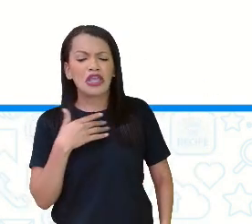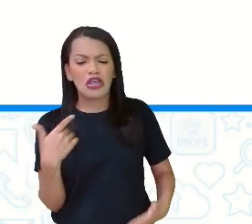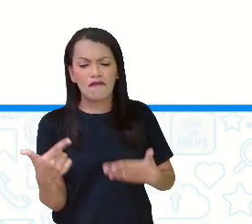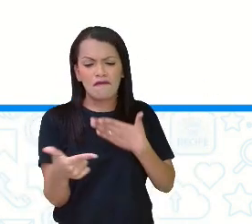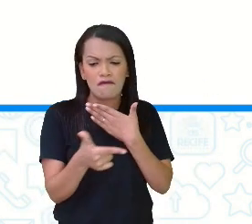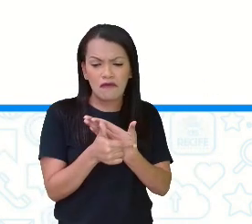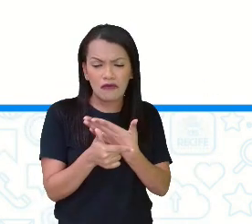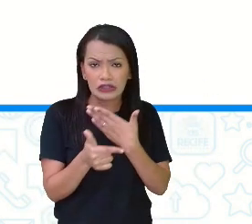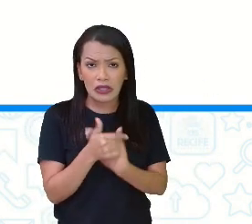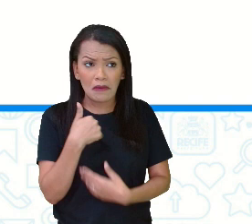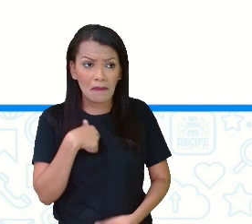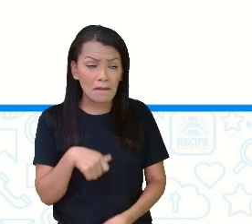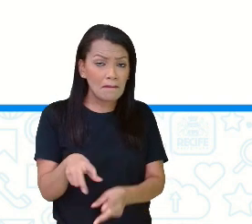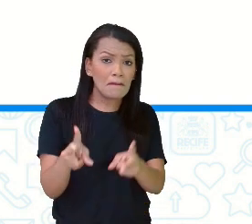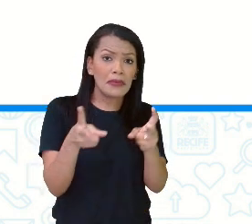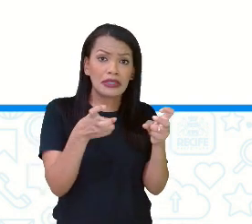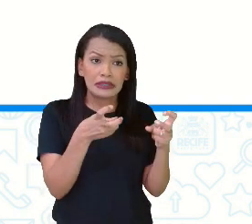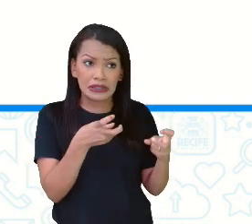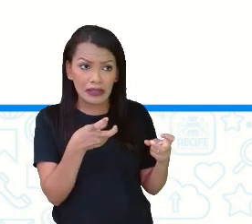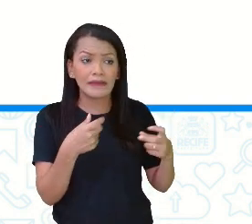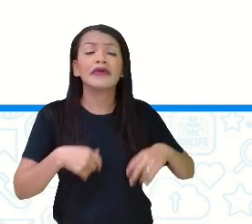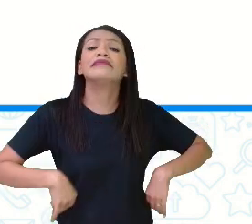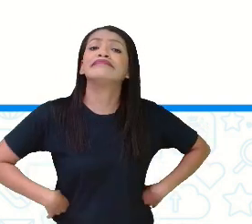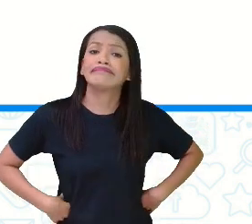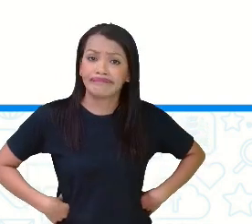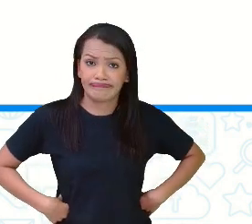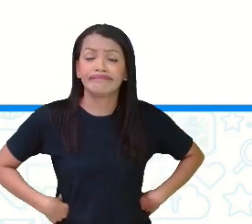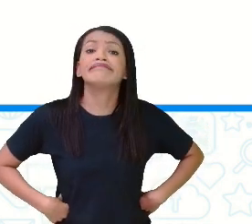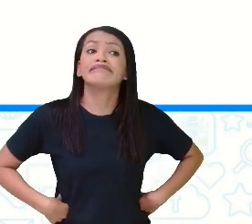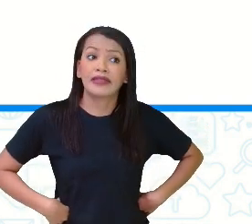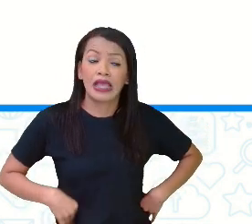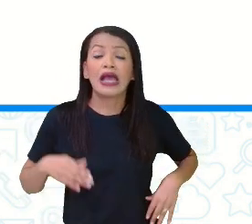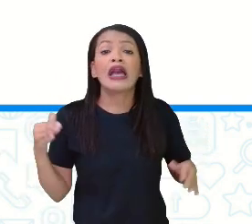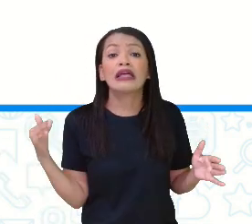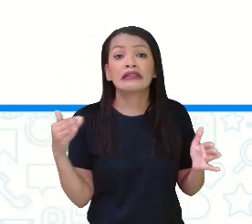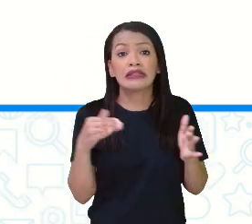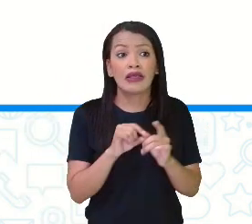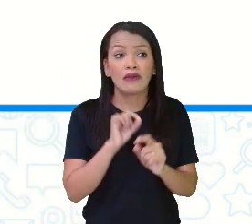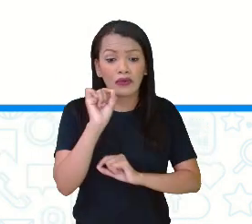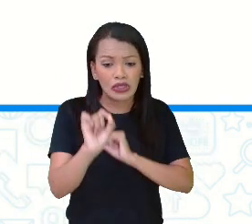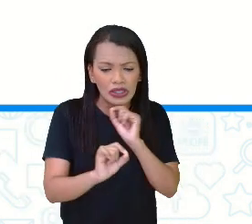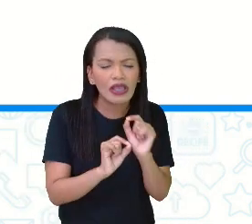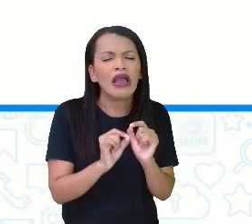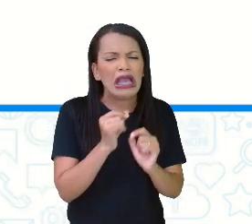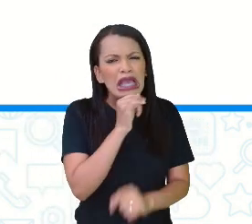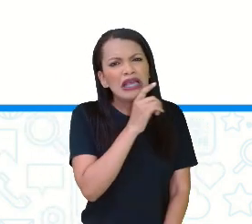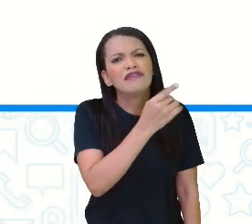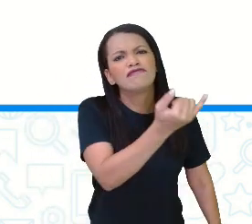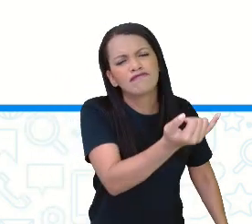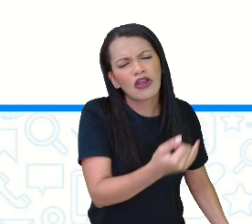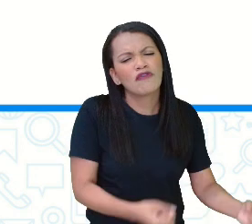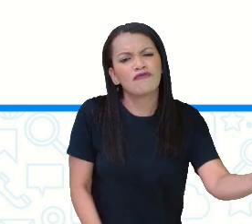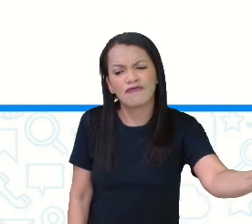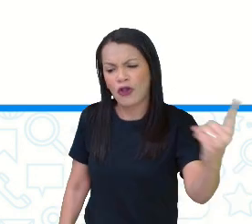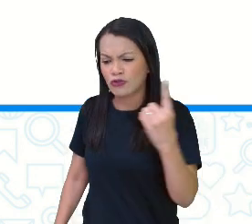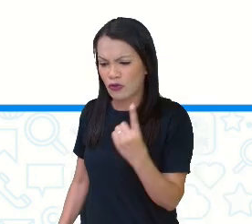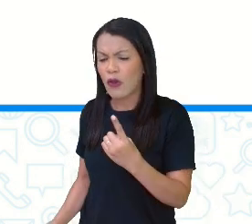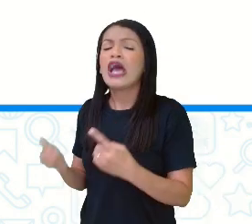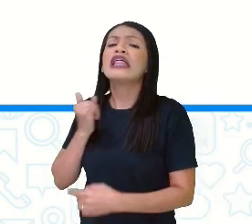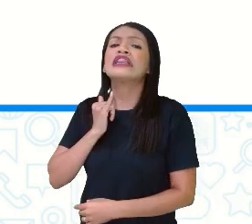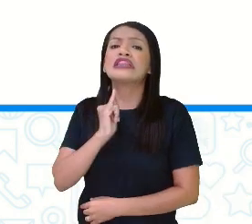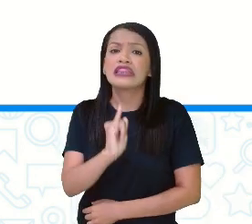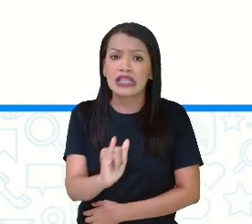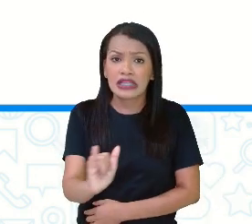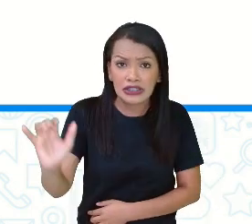não dá a perceber esse fato. E assim foi, até que o rei, convencido de que ele próprio deveria ver o